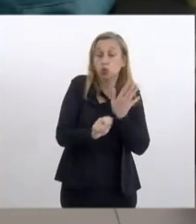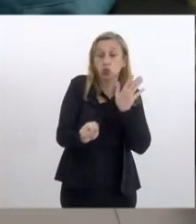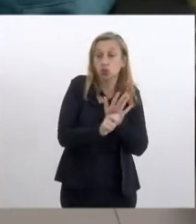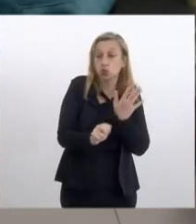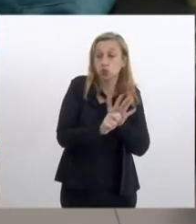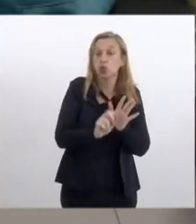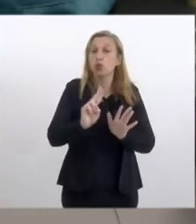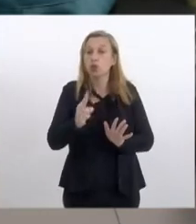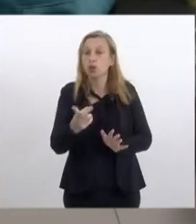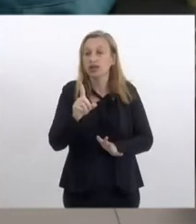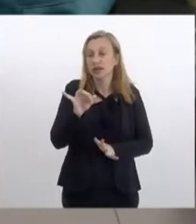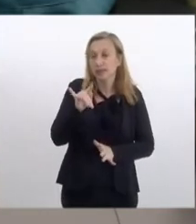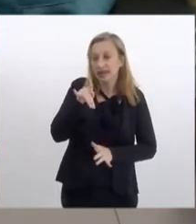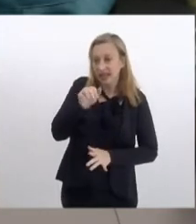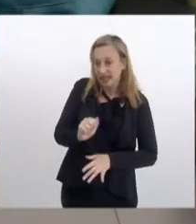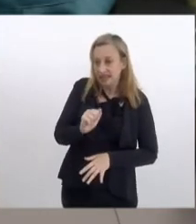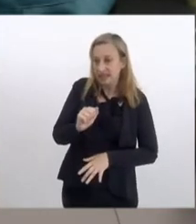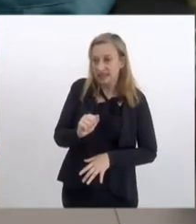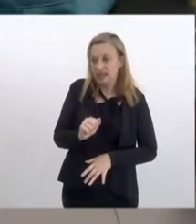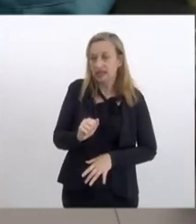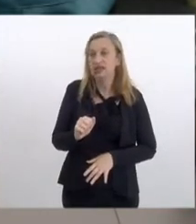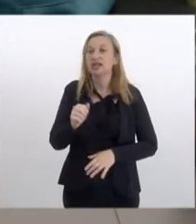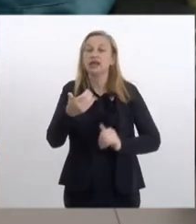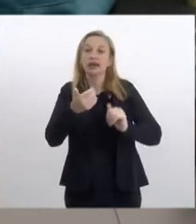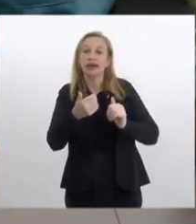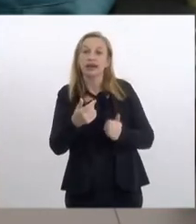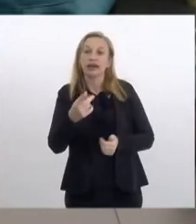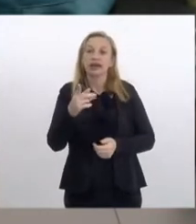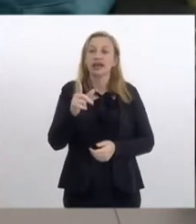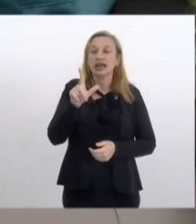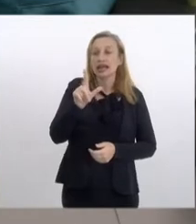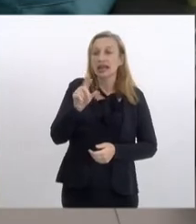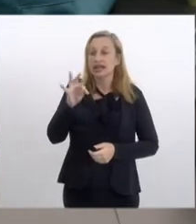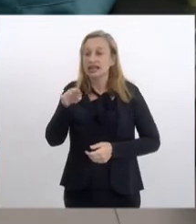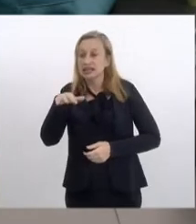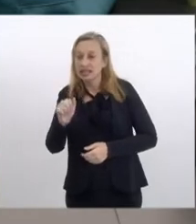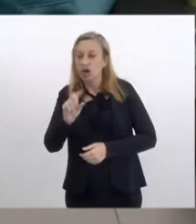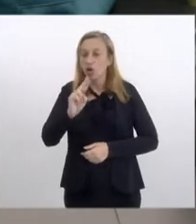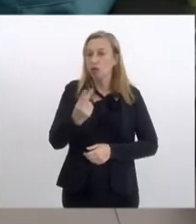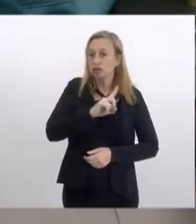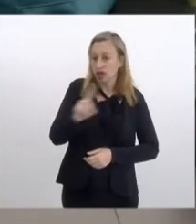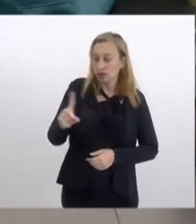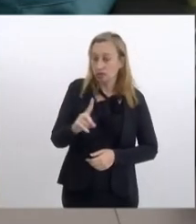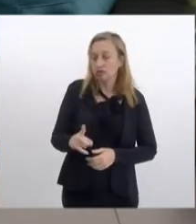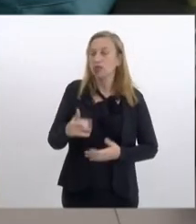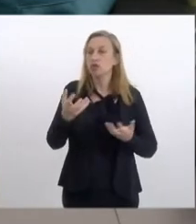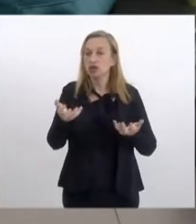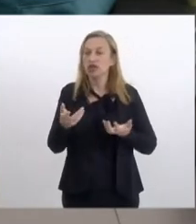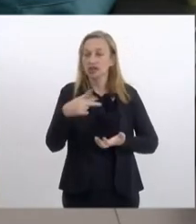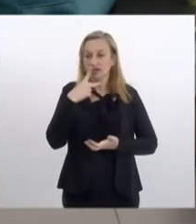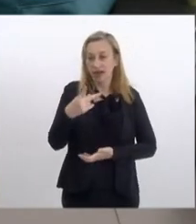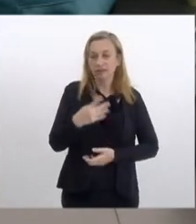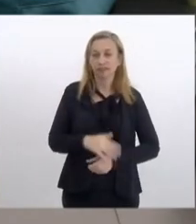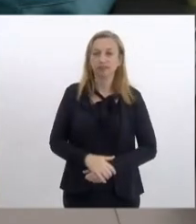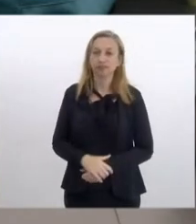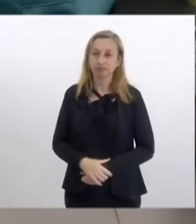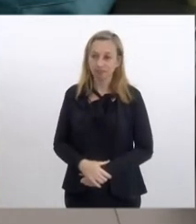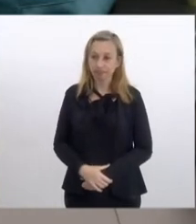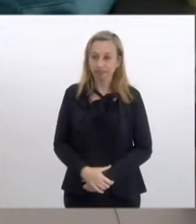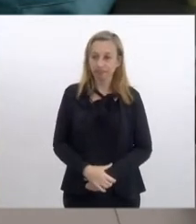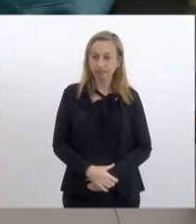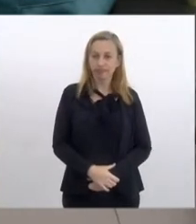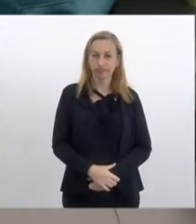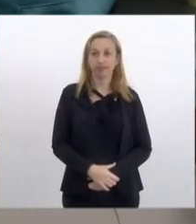ou da dependência, né, química, seja lícita ou ilícita. Era isso que eu queria deixar aqui na minha participação.